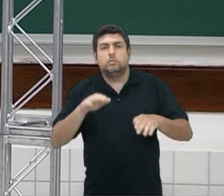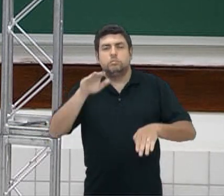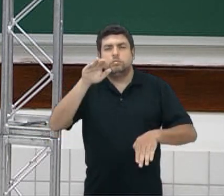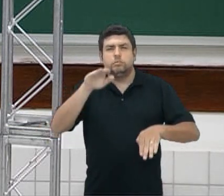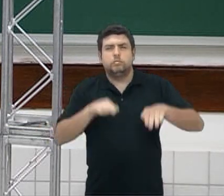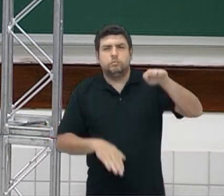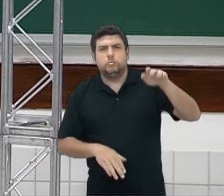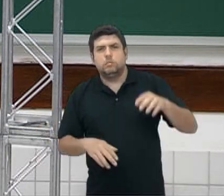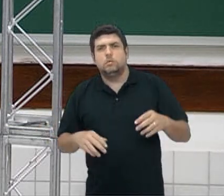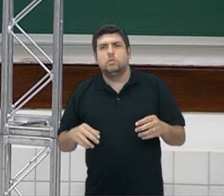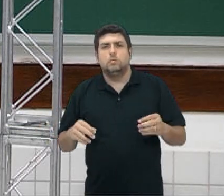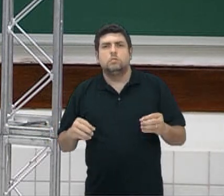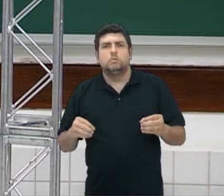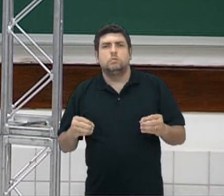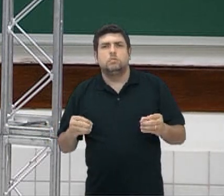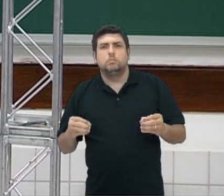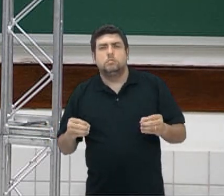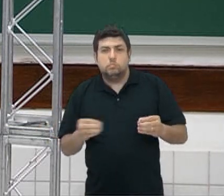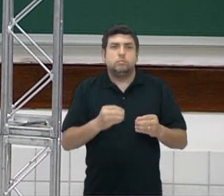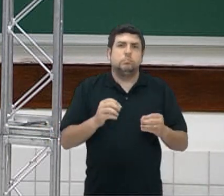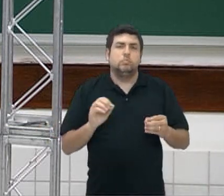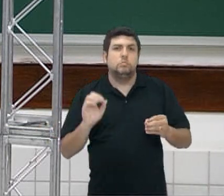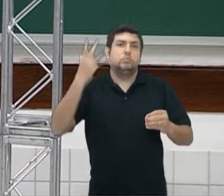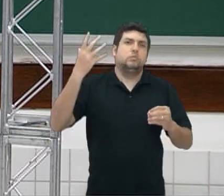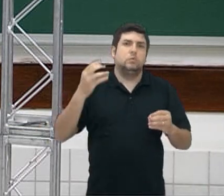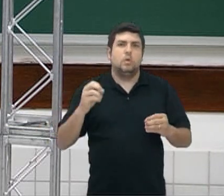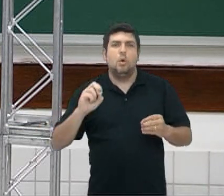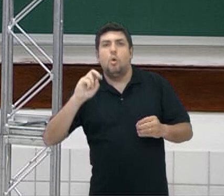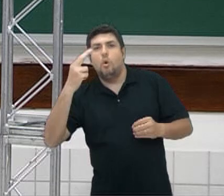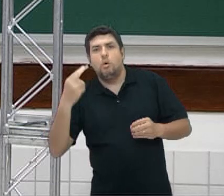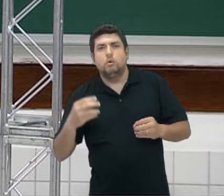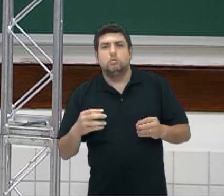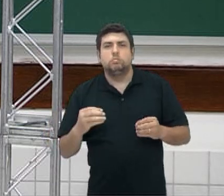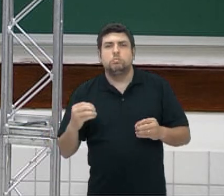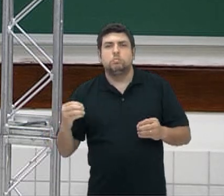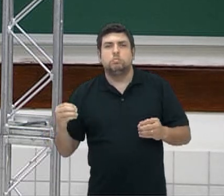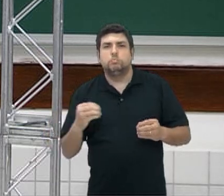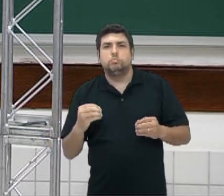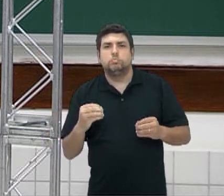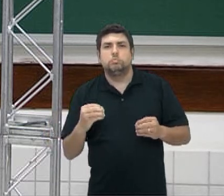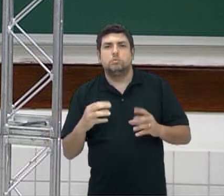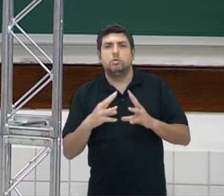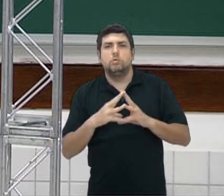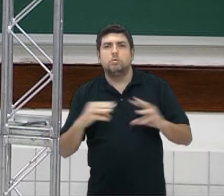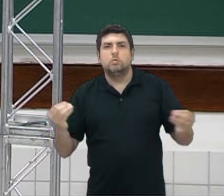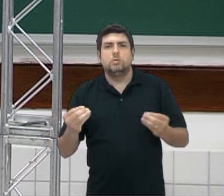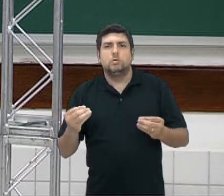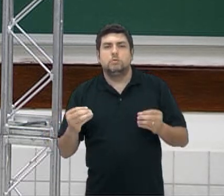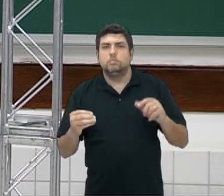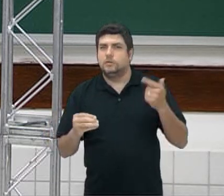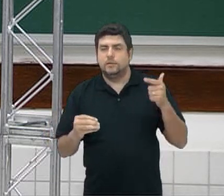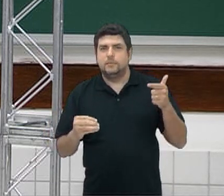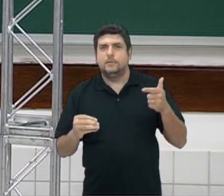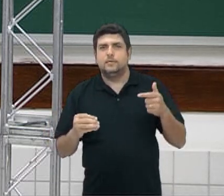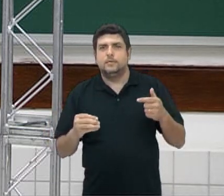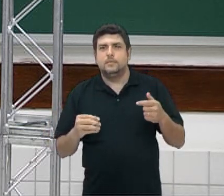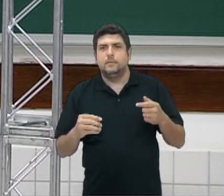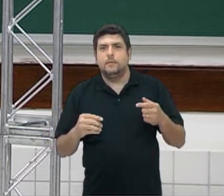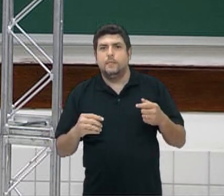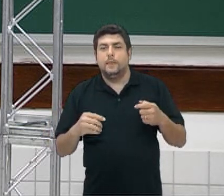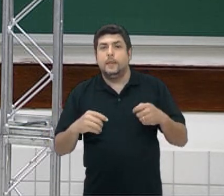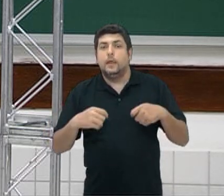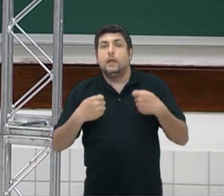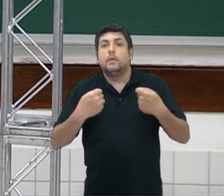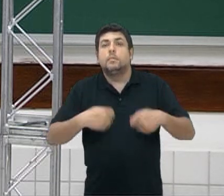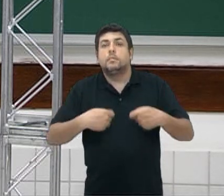ou simplesmente fazer ele aparecer. Ele tem que ter alguma, digamos assim, ele tem que surgir